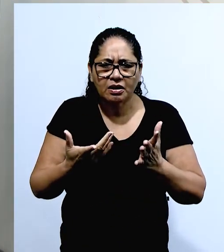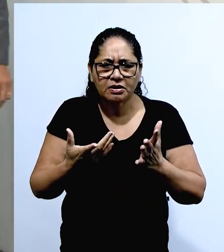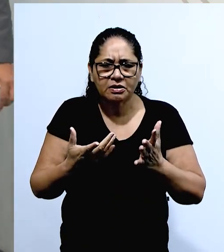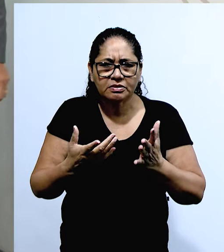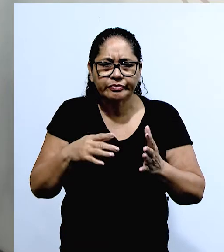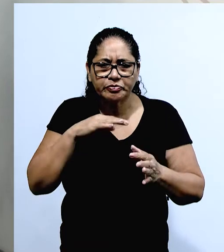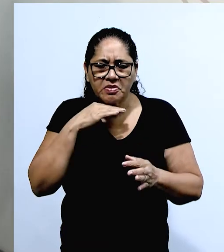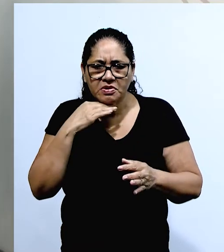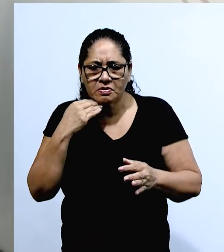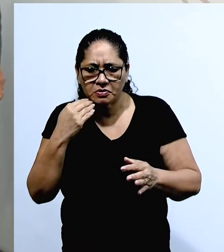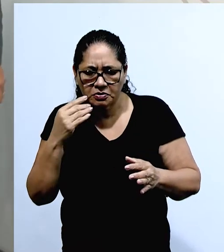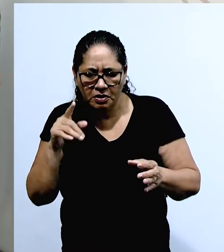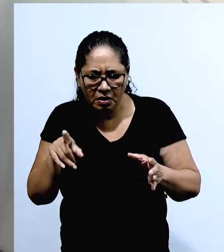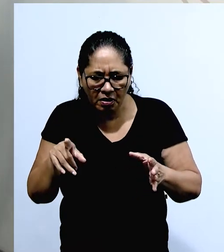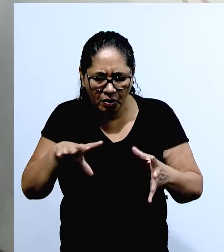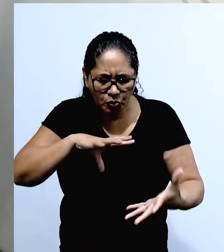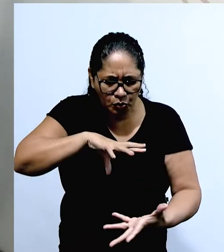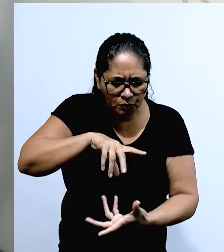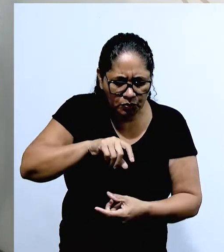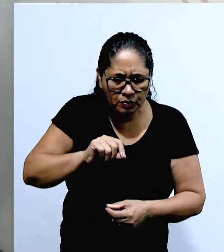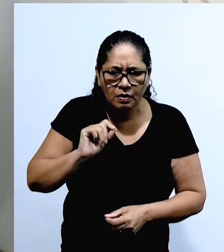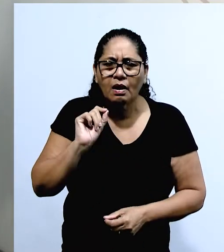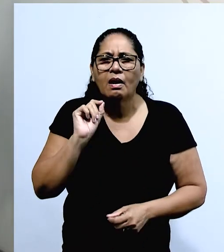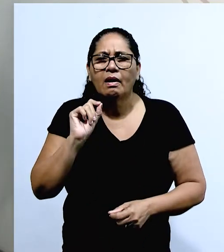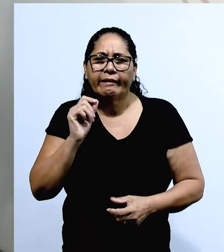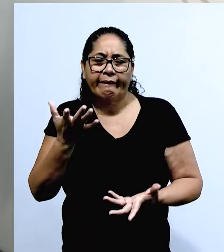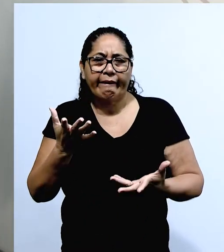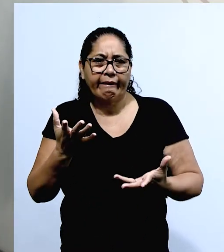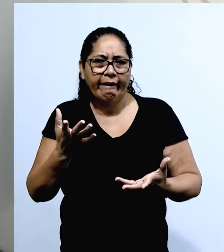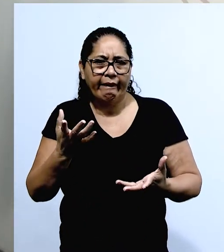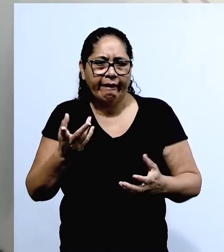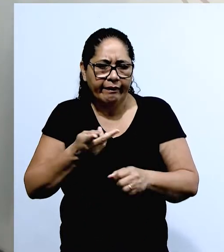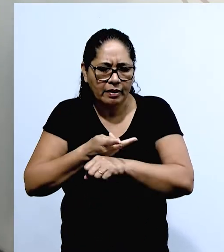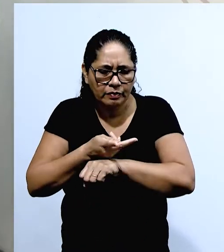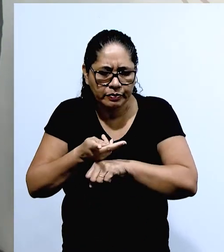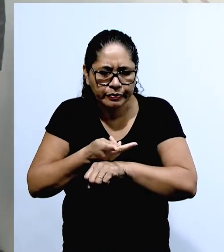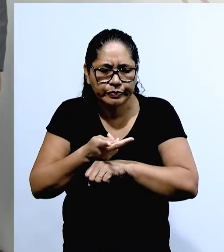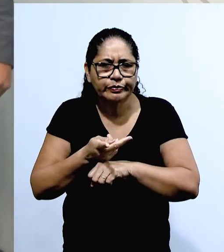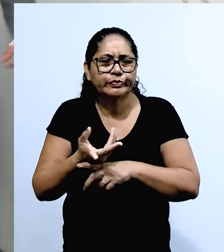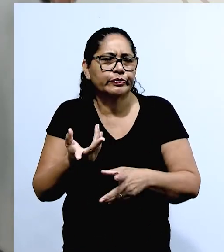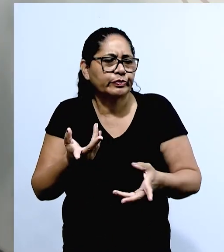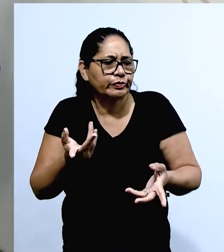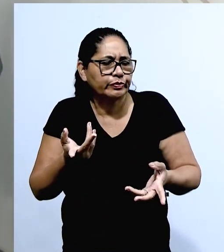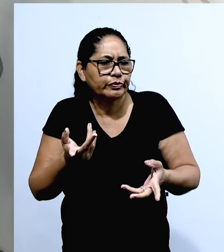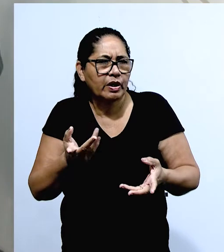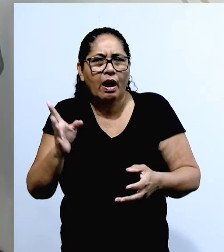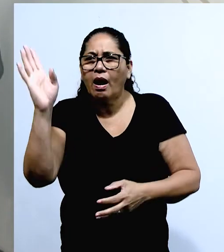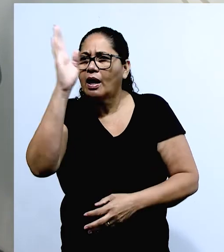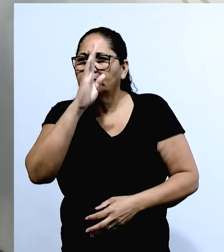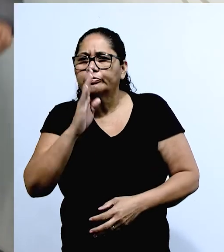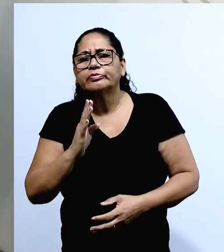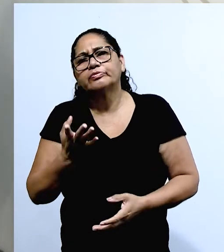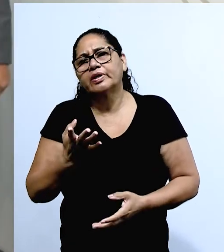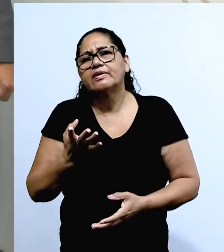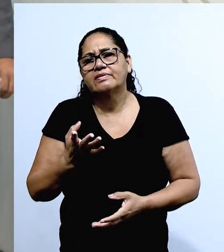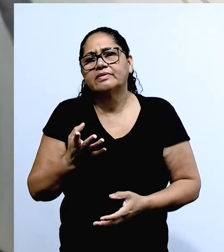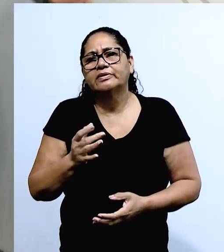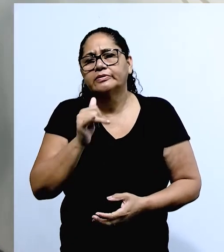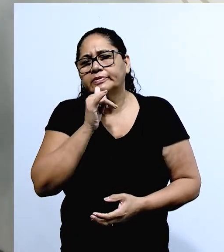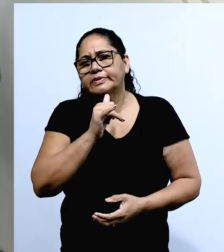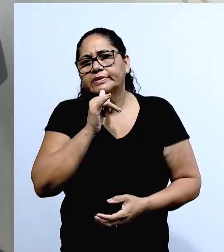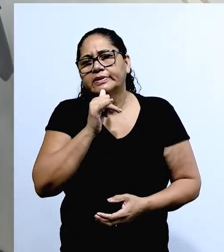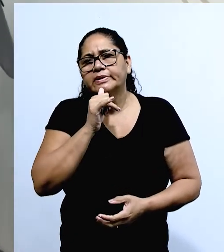olha, em qualquer local do mundo, quem é expert nessa perícia aqui é a Polícia Federal lá do Brasil, por exemplo, né?